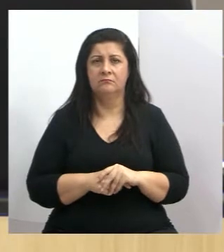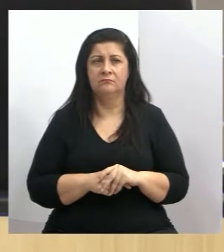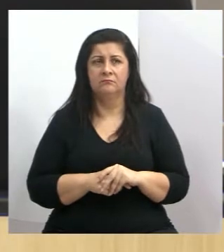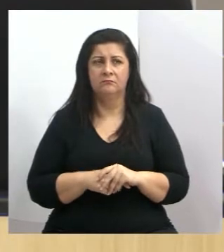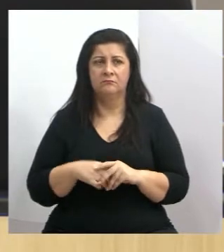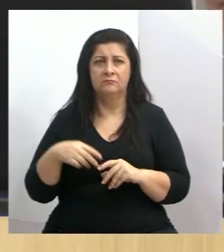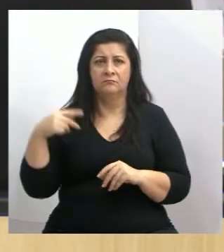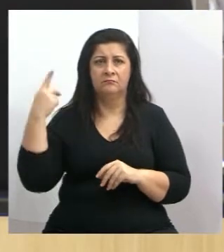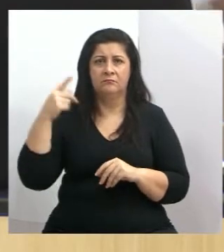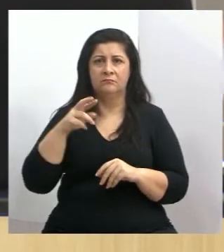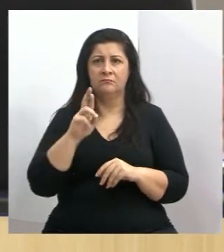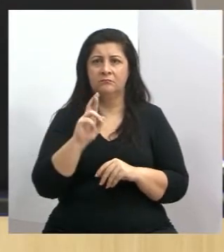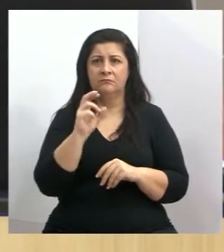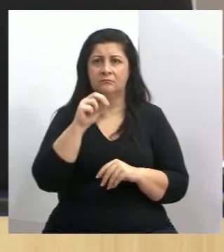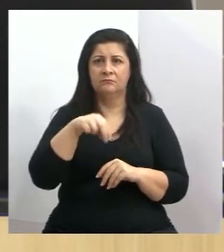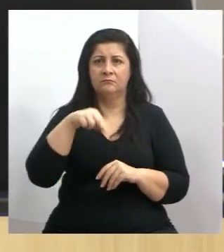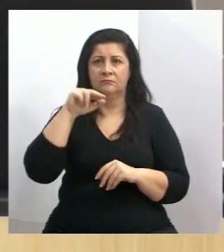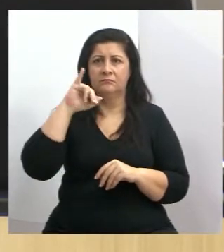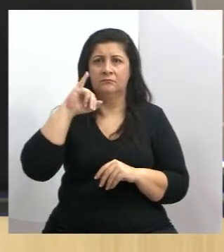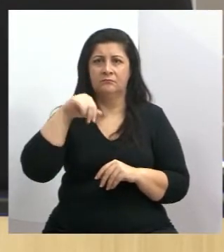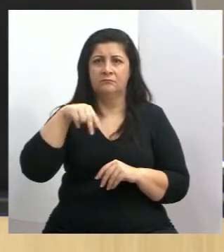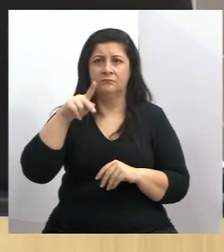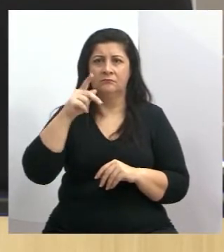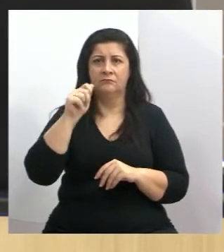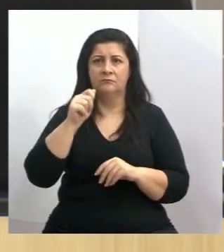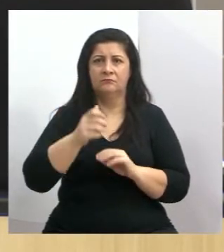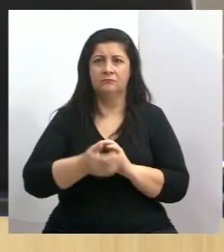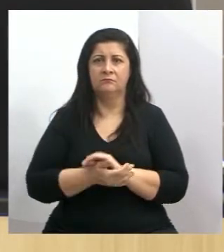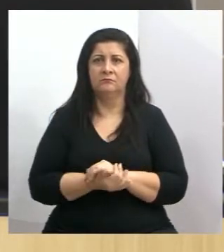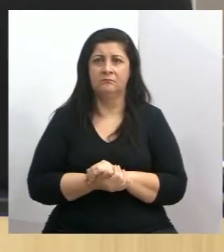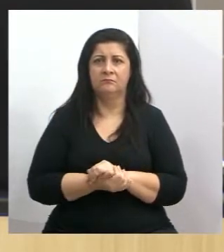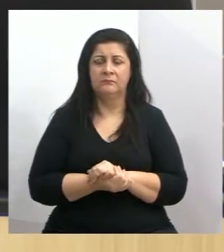Vereador rolinha E